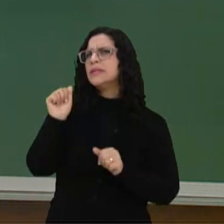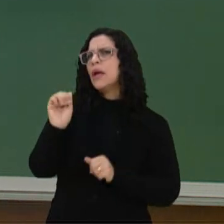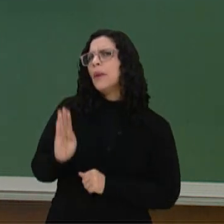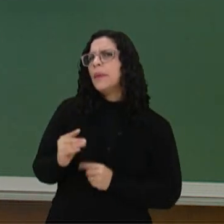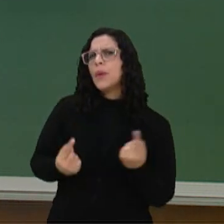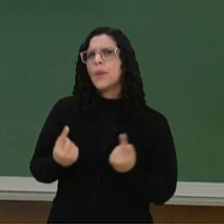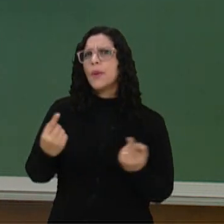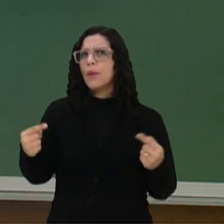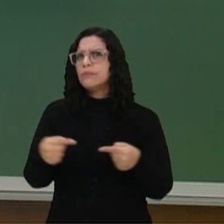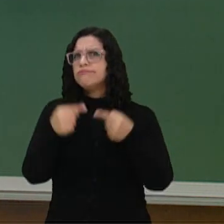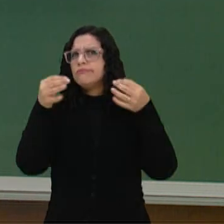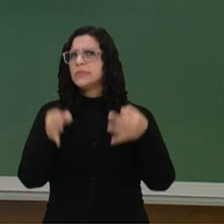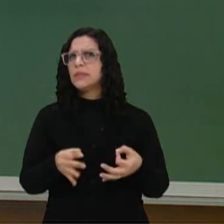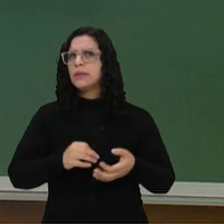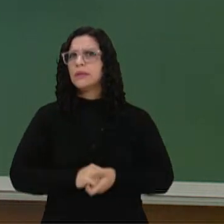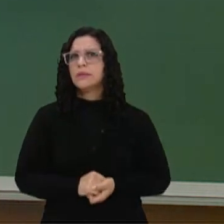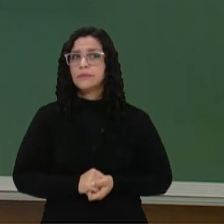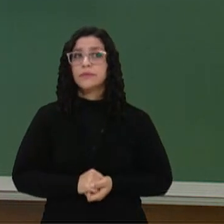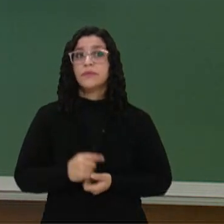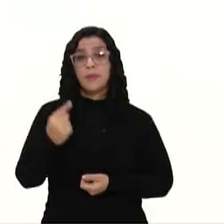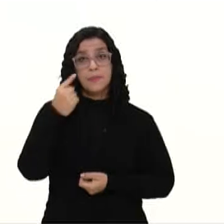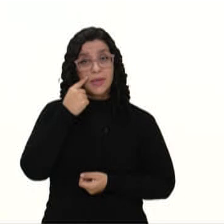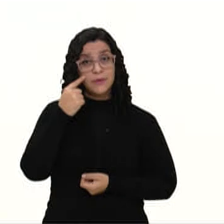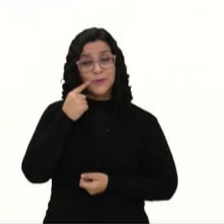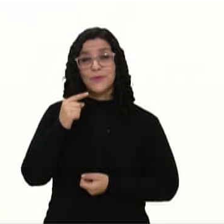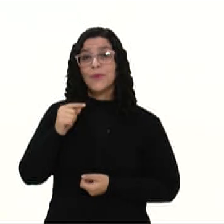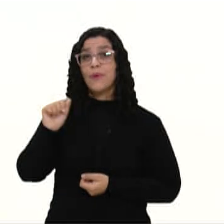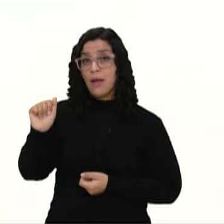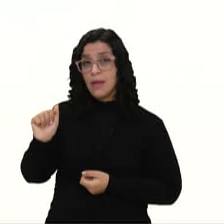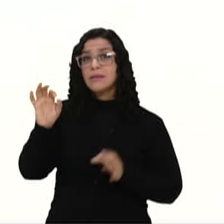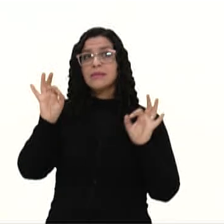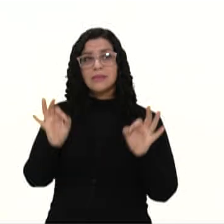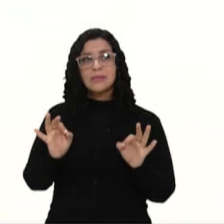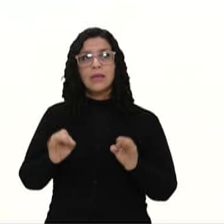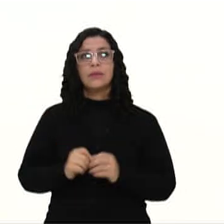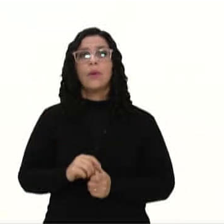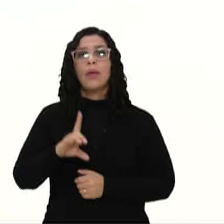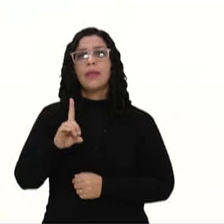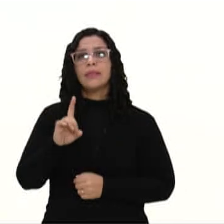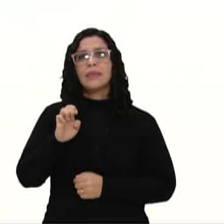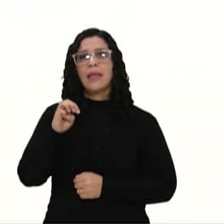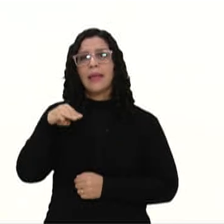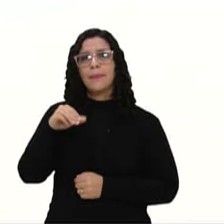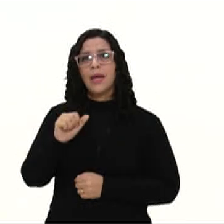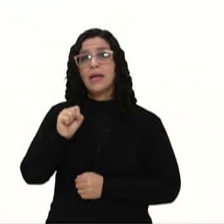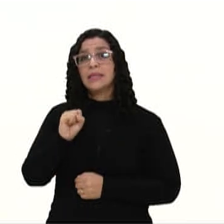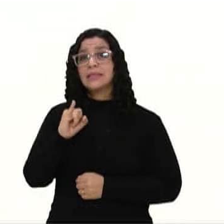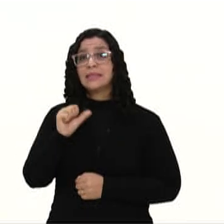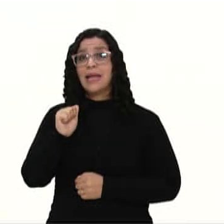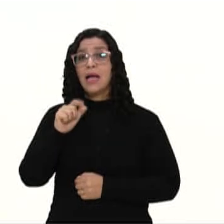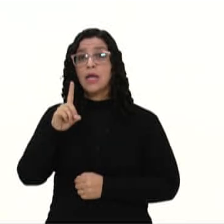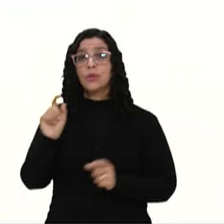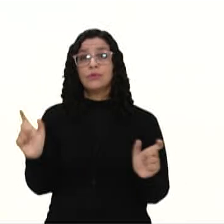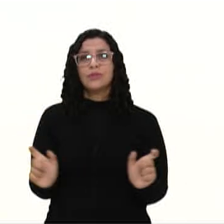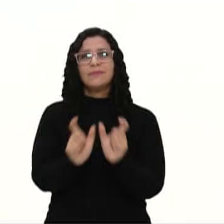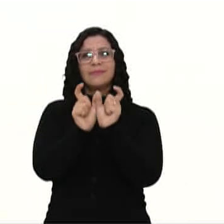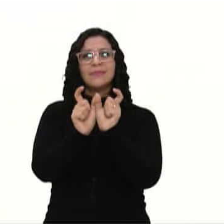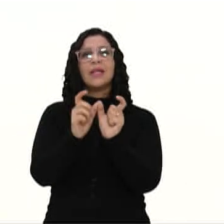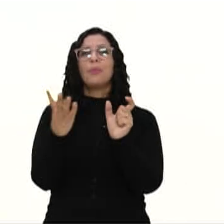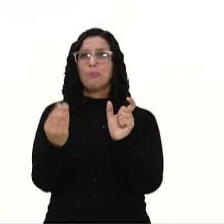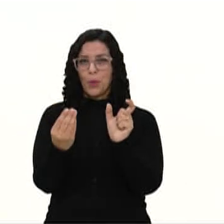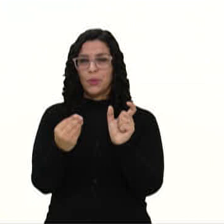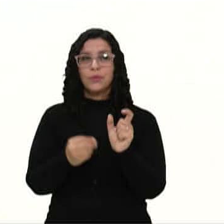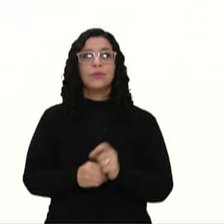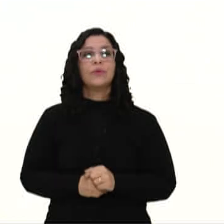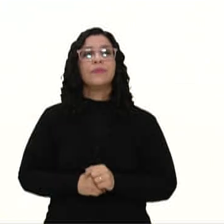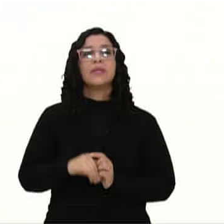A ou letra B? Se você pensou na letra A, está correto. Demasiado tem o sentido de muito nesse